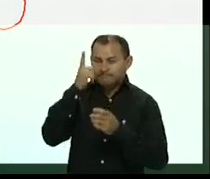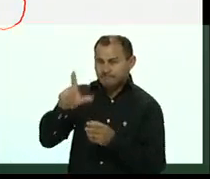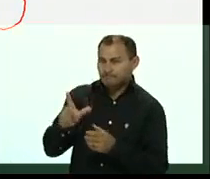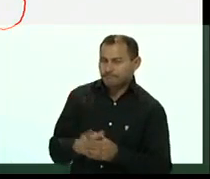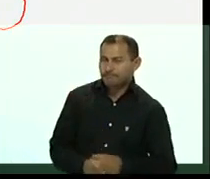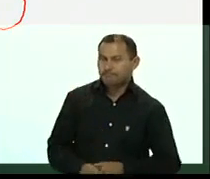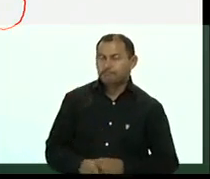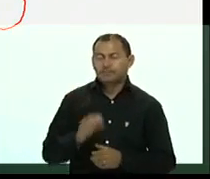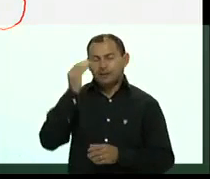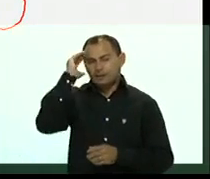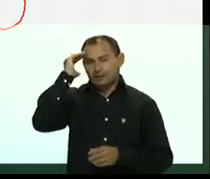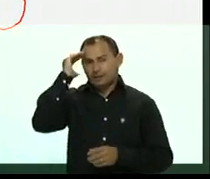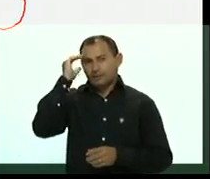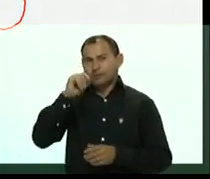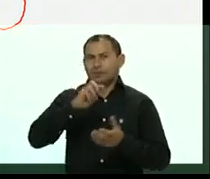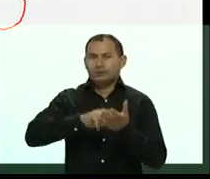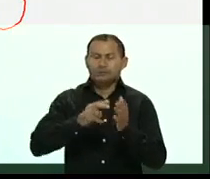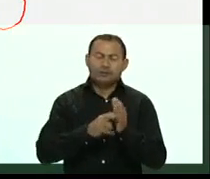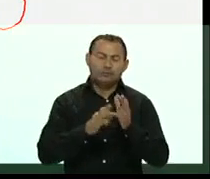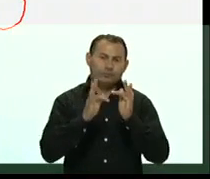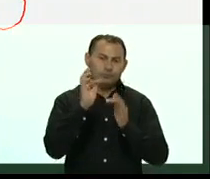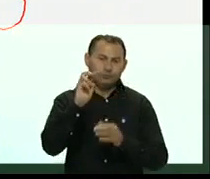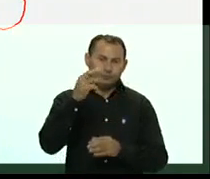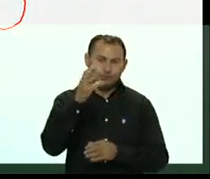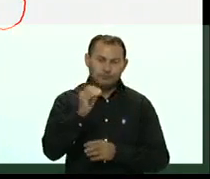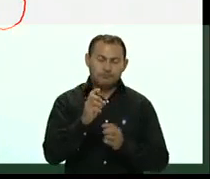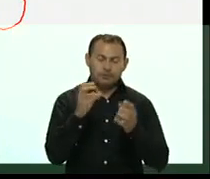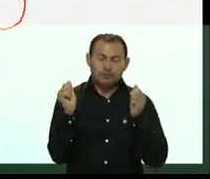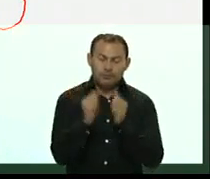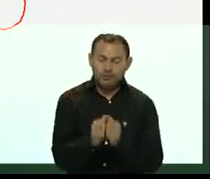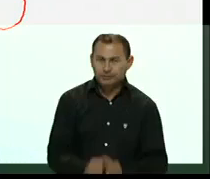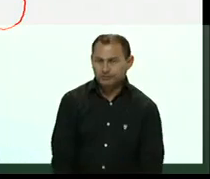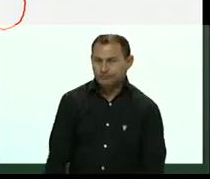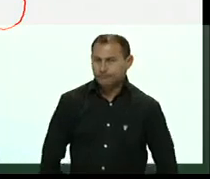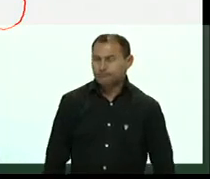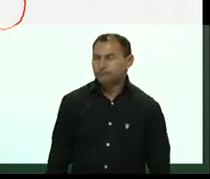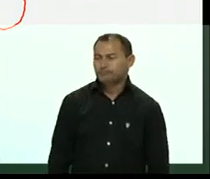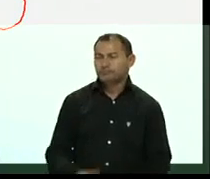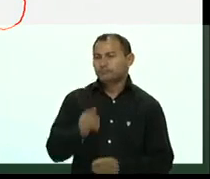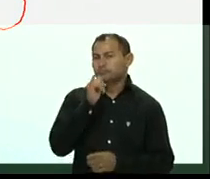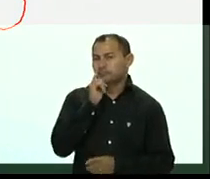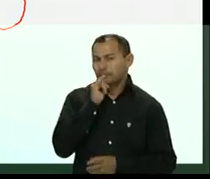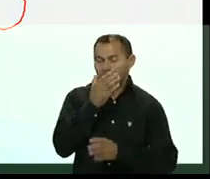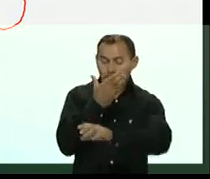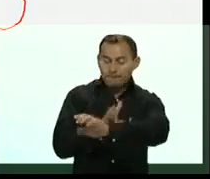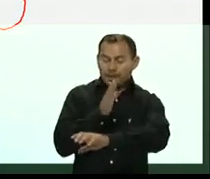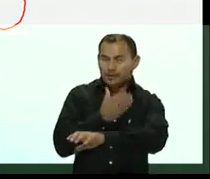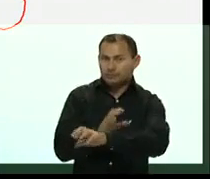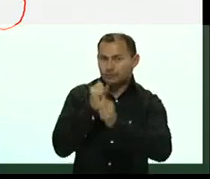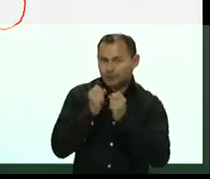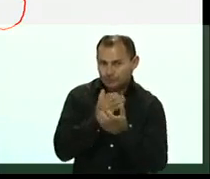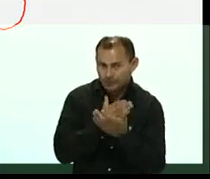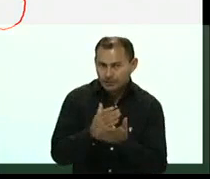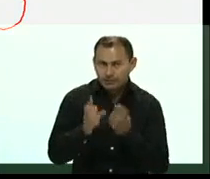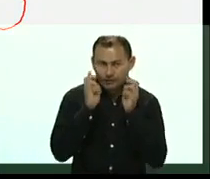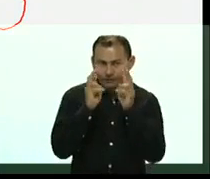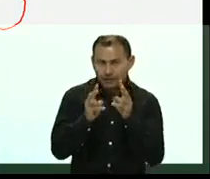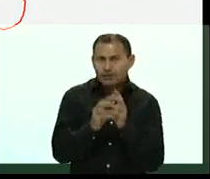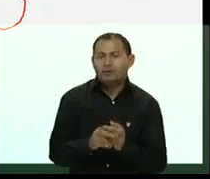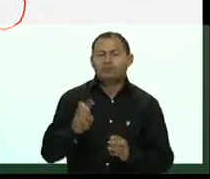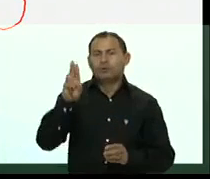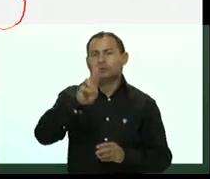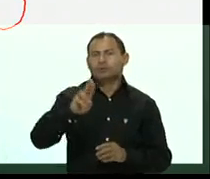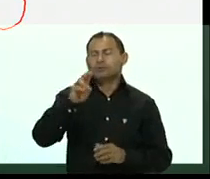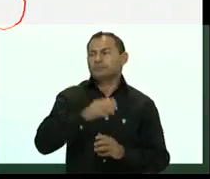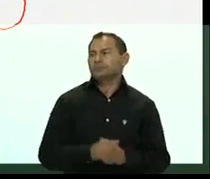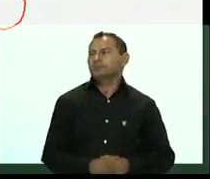conseguir entender aí o que são essas funções compostas, tá? Quer ver um exemplo na prática que a gente pode começar a identificar e você vai